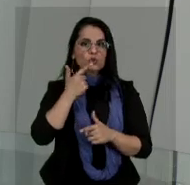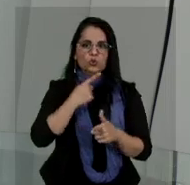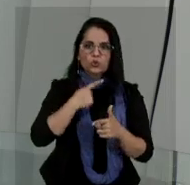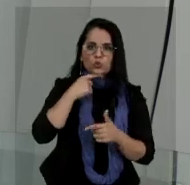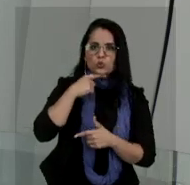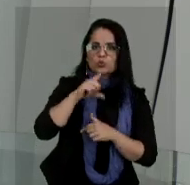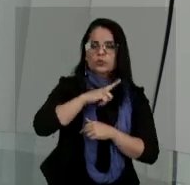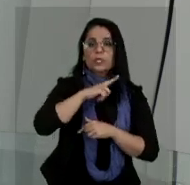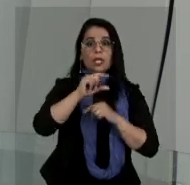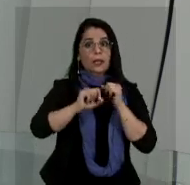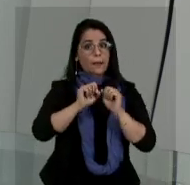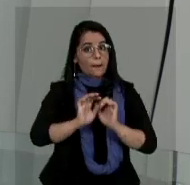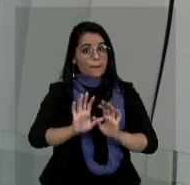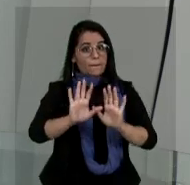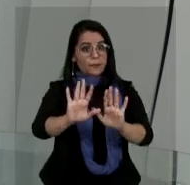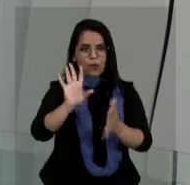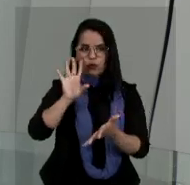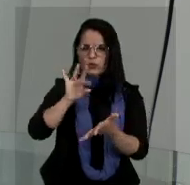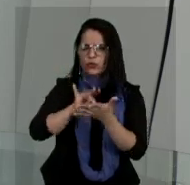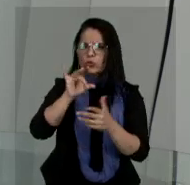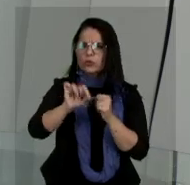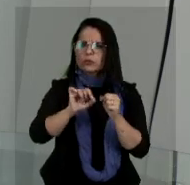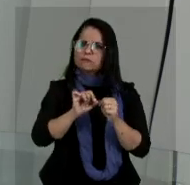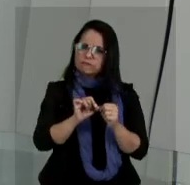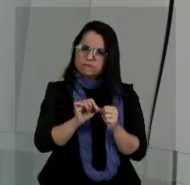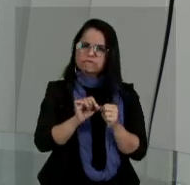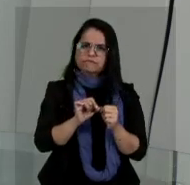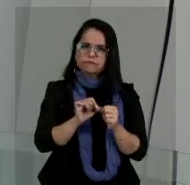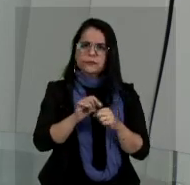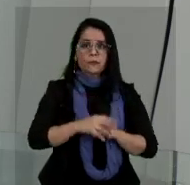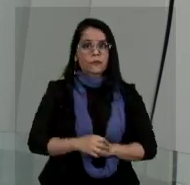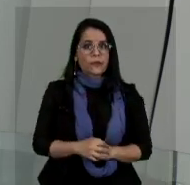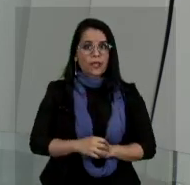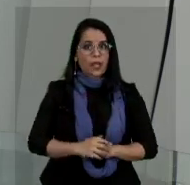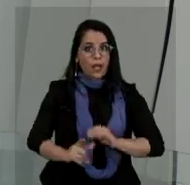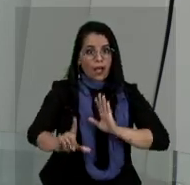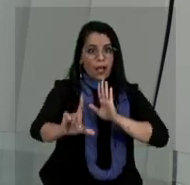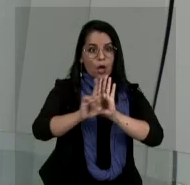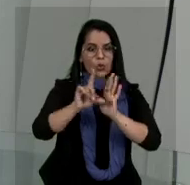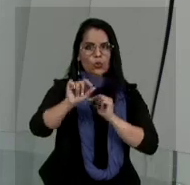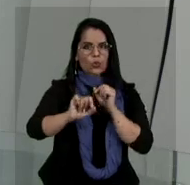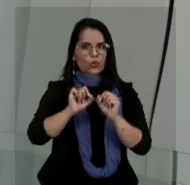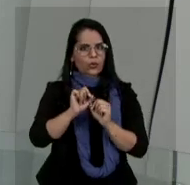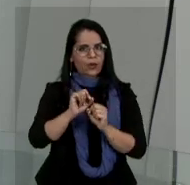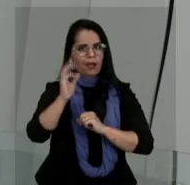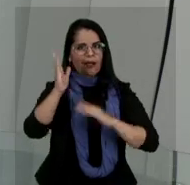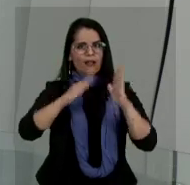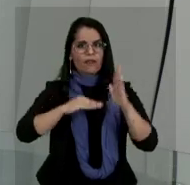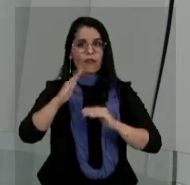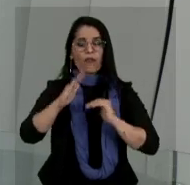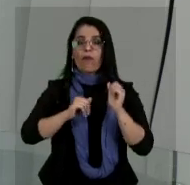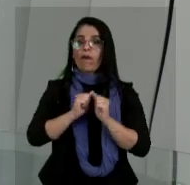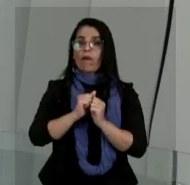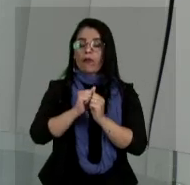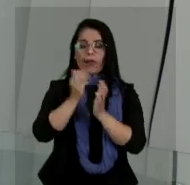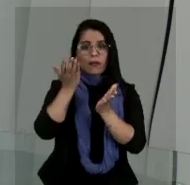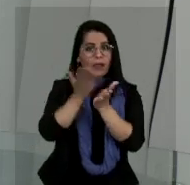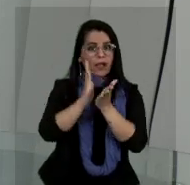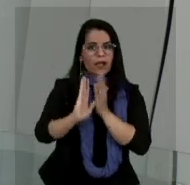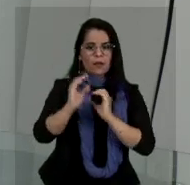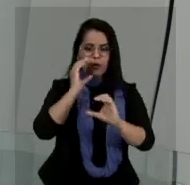dúvidas. Mas, de fato, é que essas legislações, elas vêm quebrar essa barreira